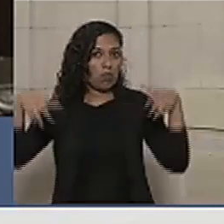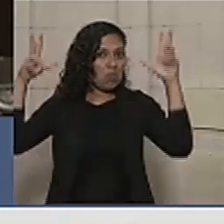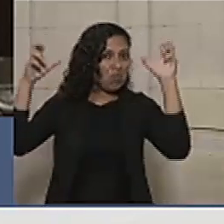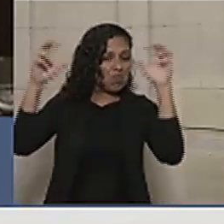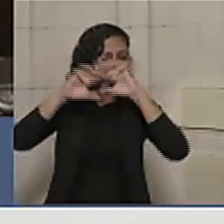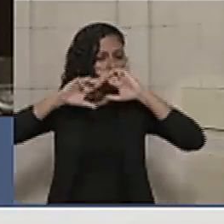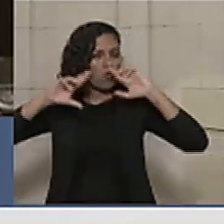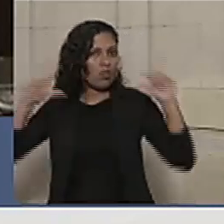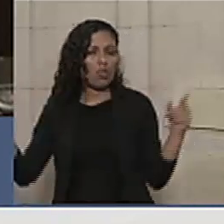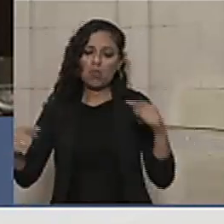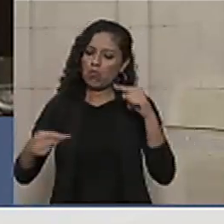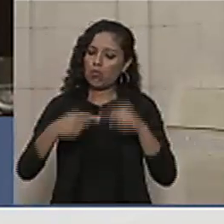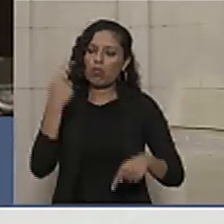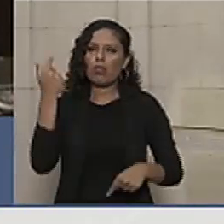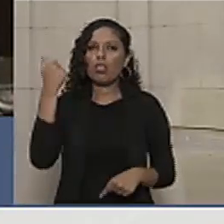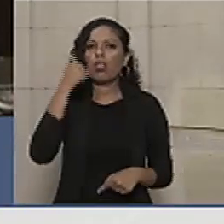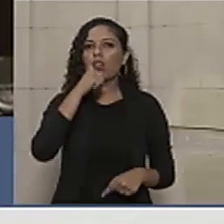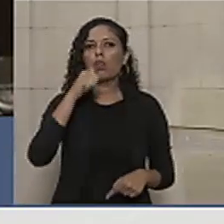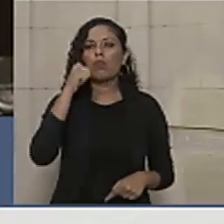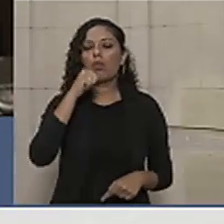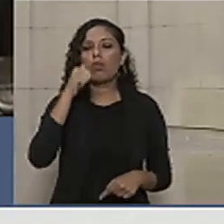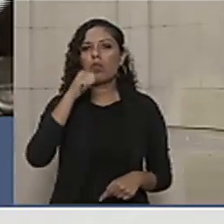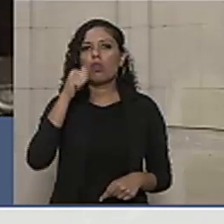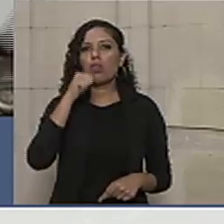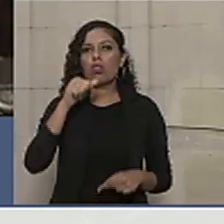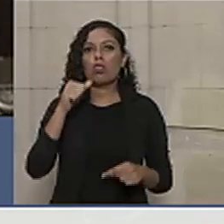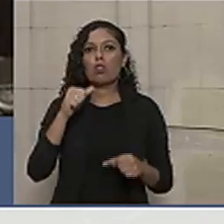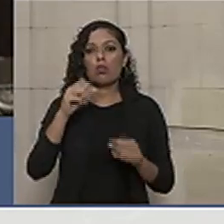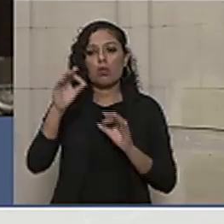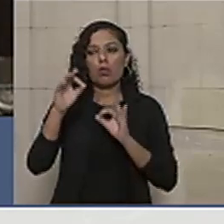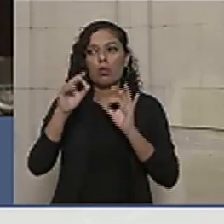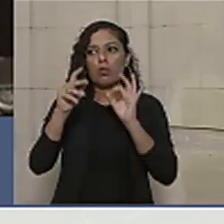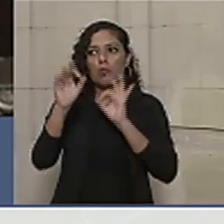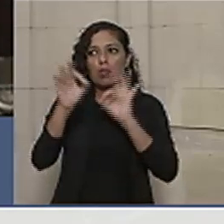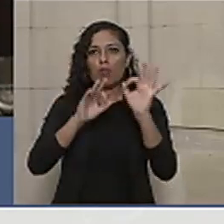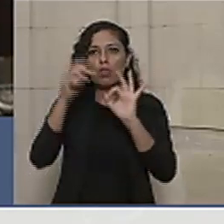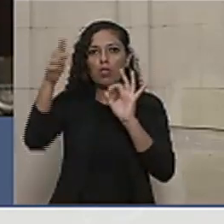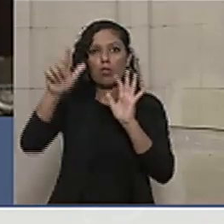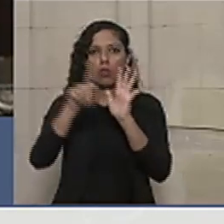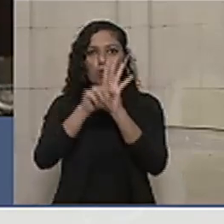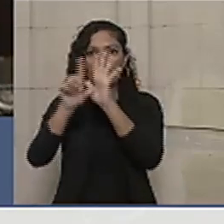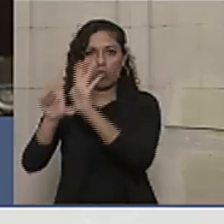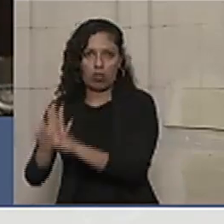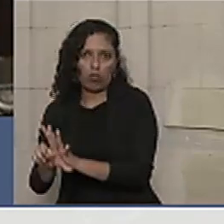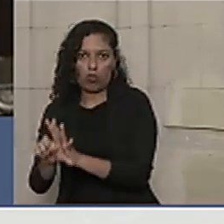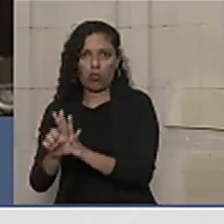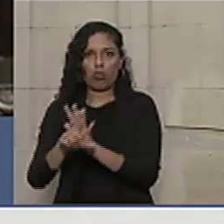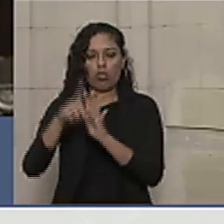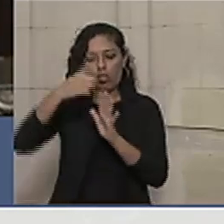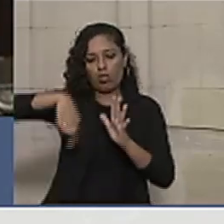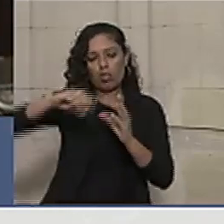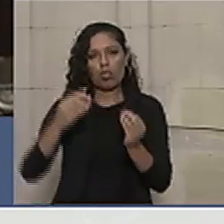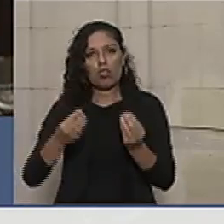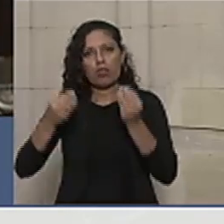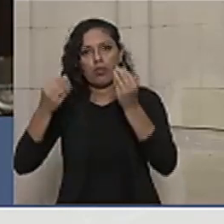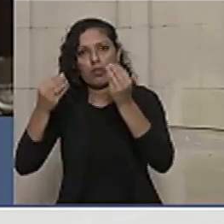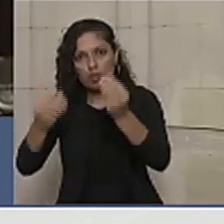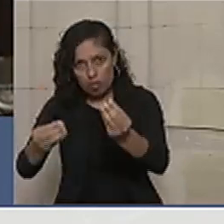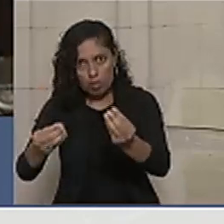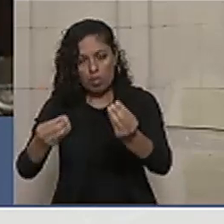que não a das mulheres fossem colocadas em outro projeto de lei e que a gente garanta aqui